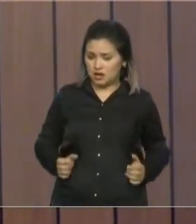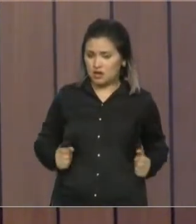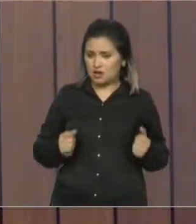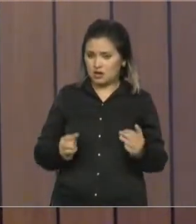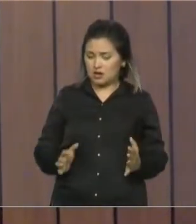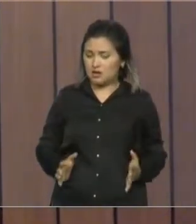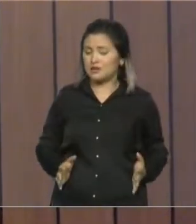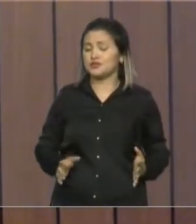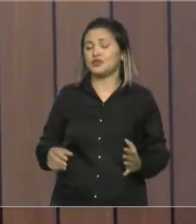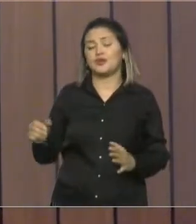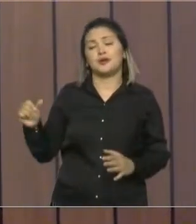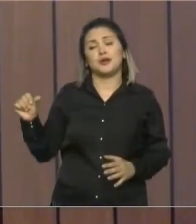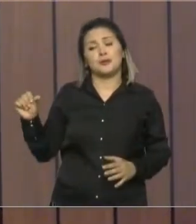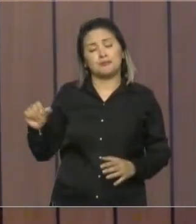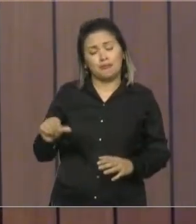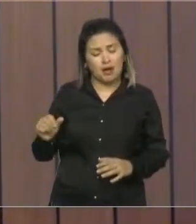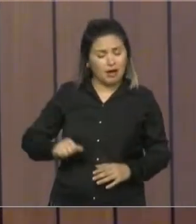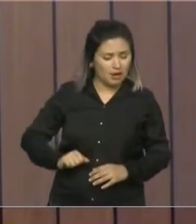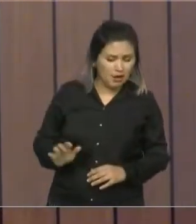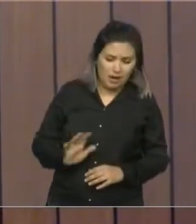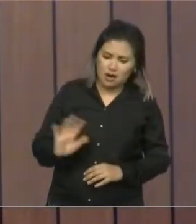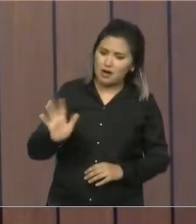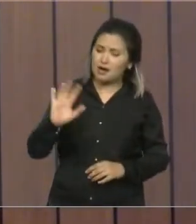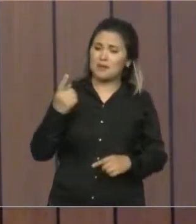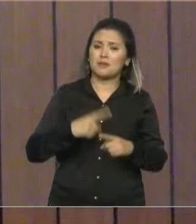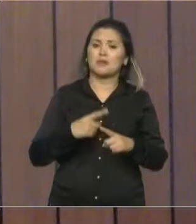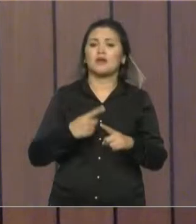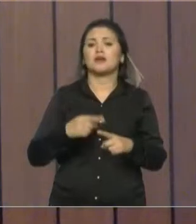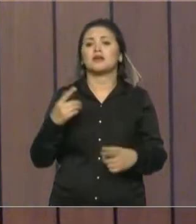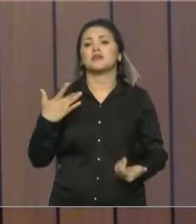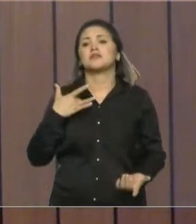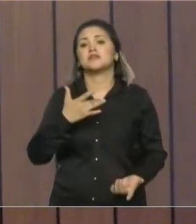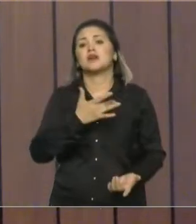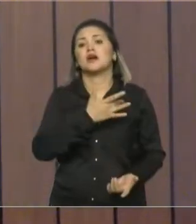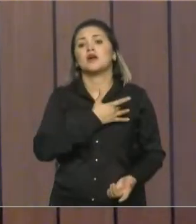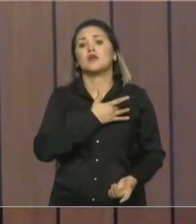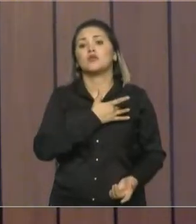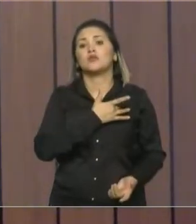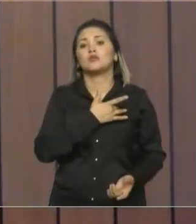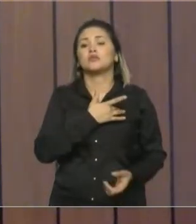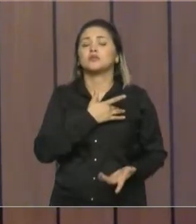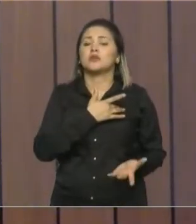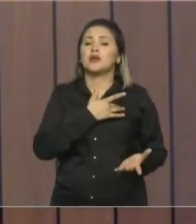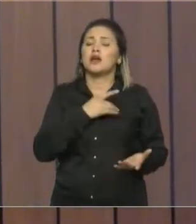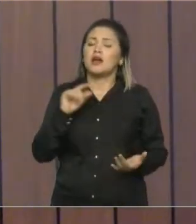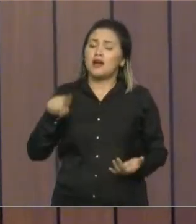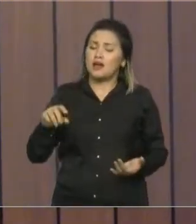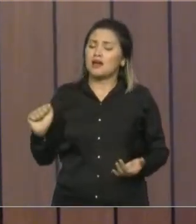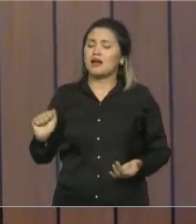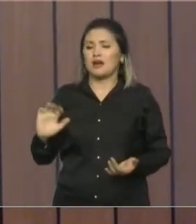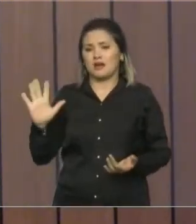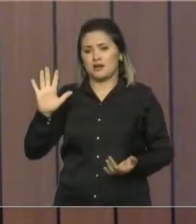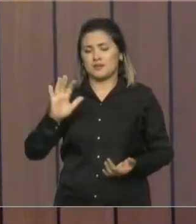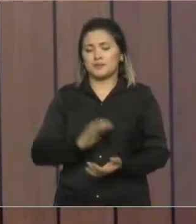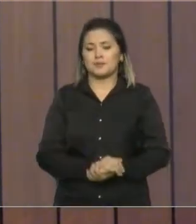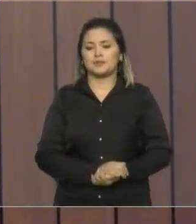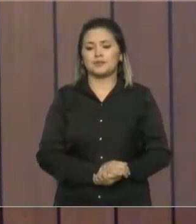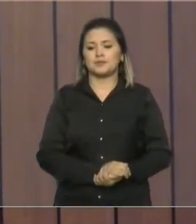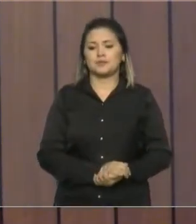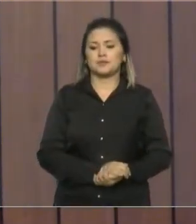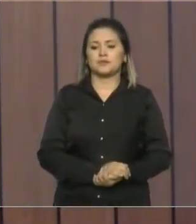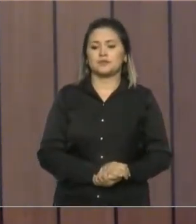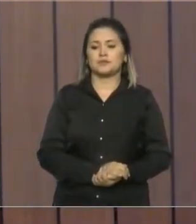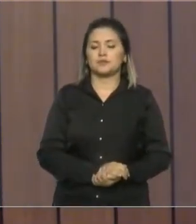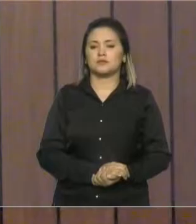os produtos, os insumos de saúde, eles são dolarizados. Por que que as coisas ainda não funcionam bem, do ponto de vista